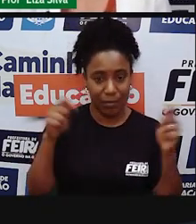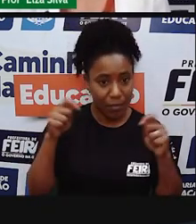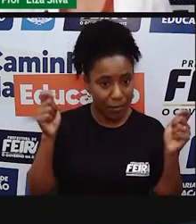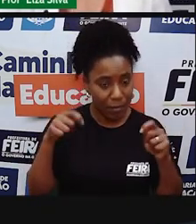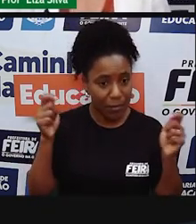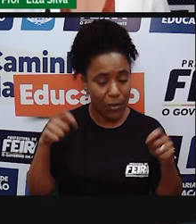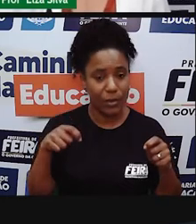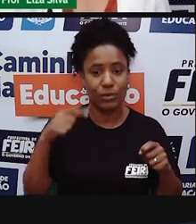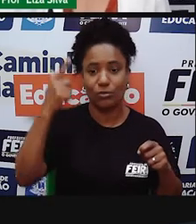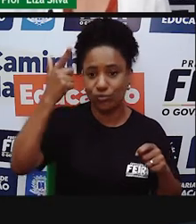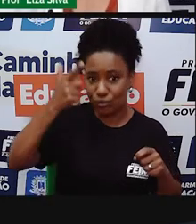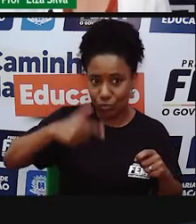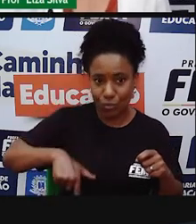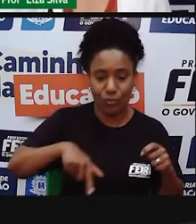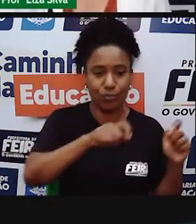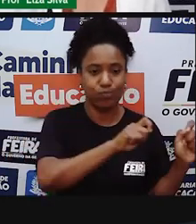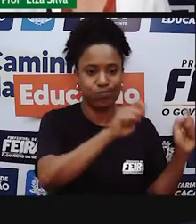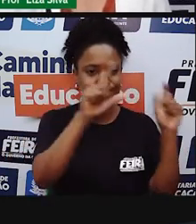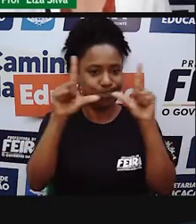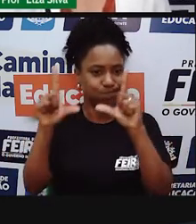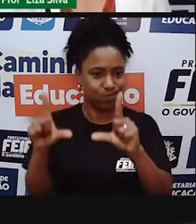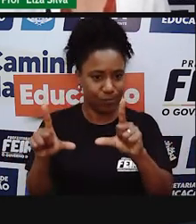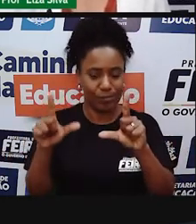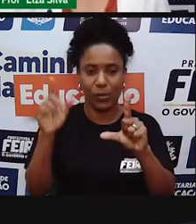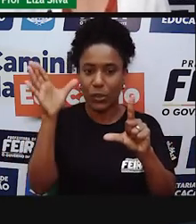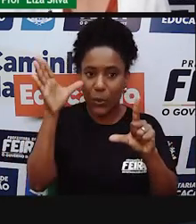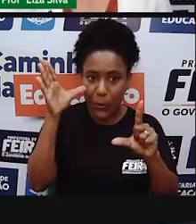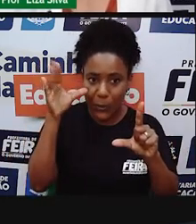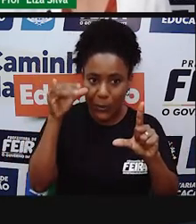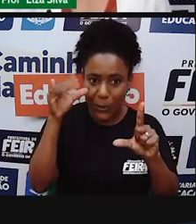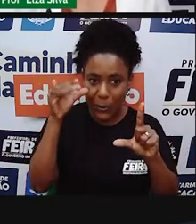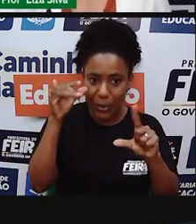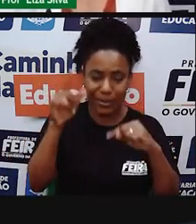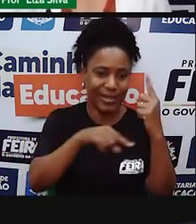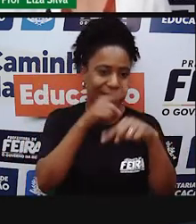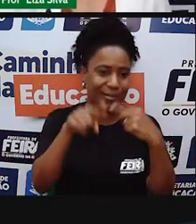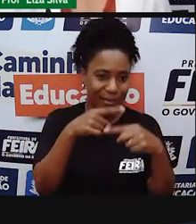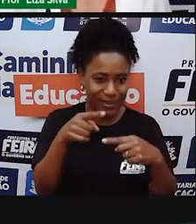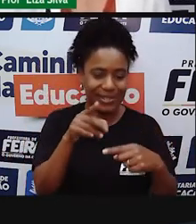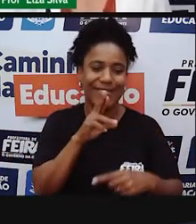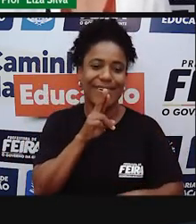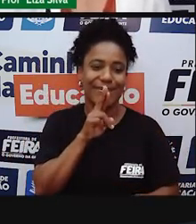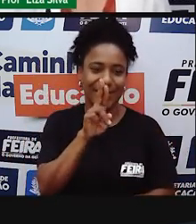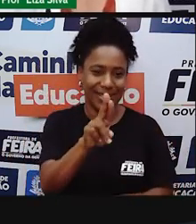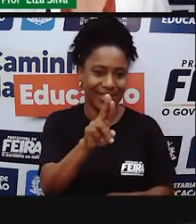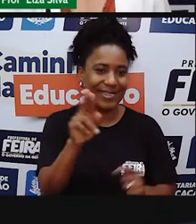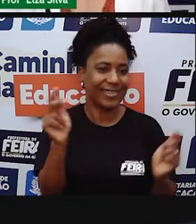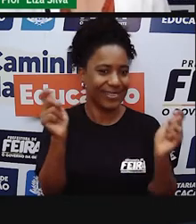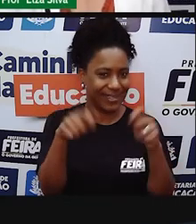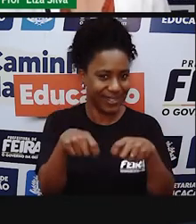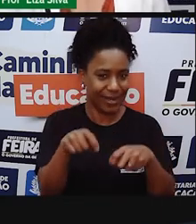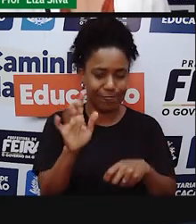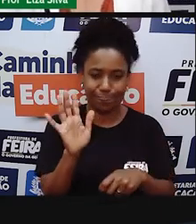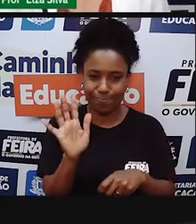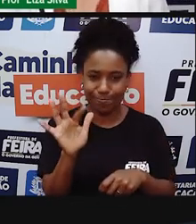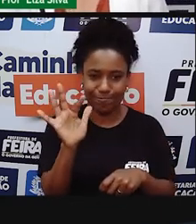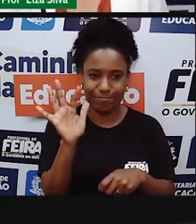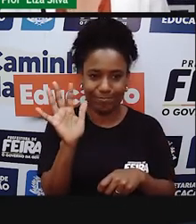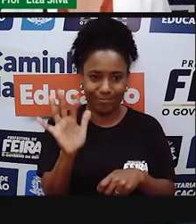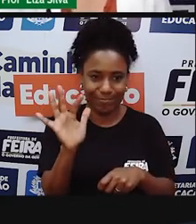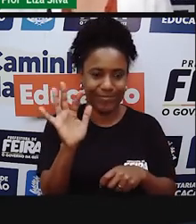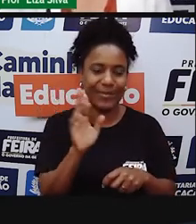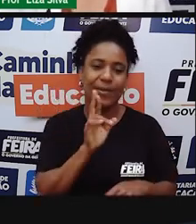de Alex para fazer outra leitura e começar a responder as questões. Clicando na seta,